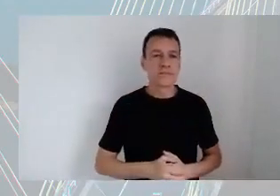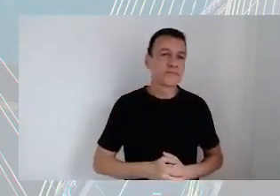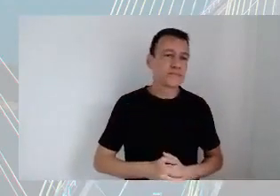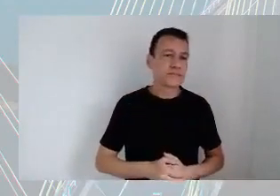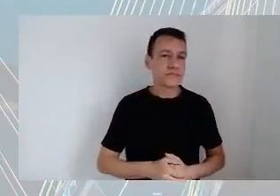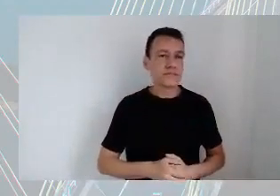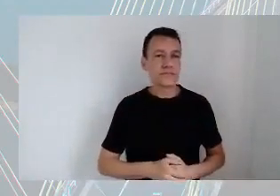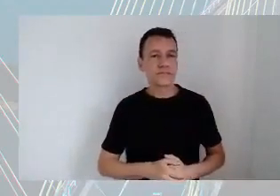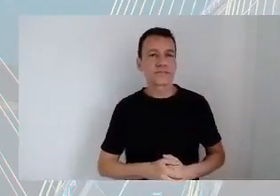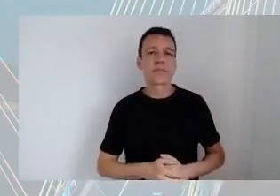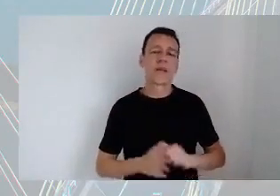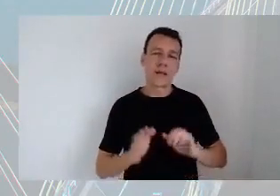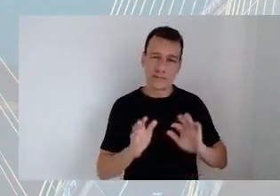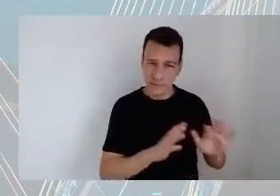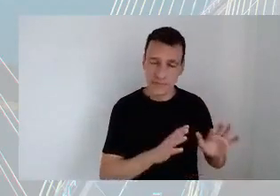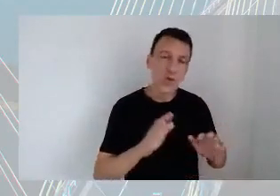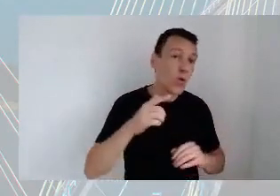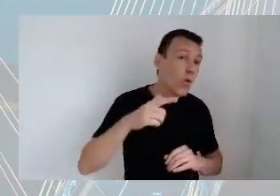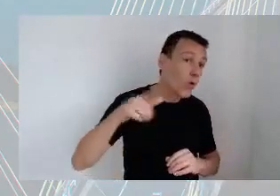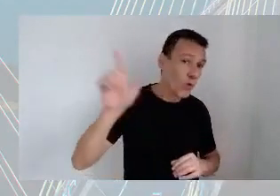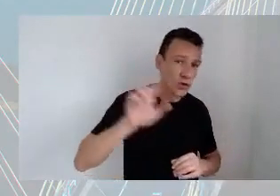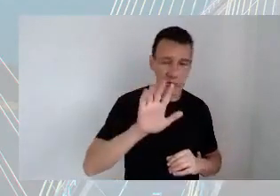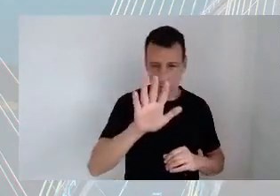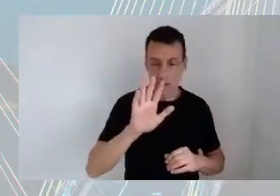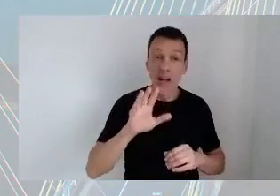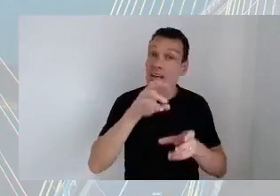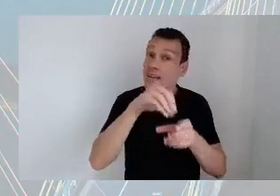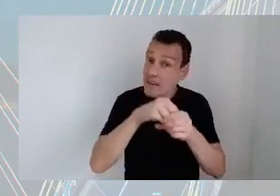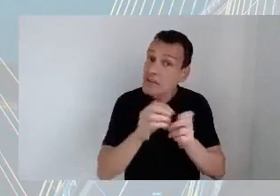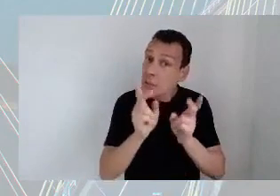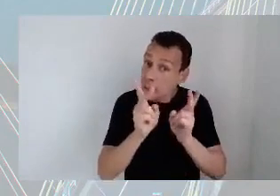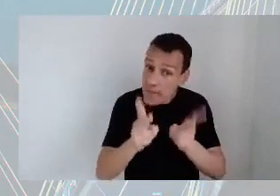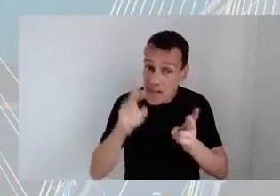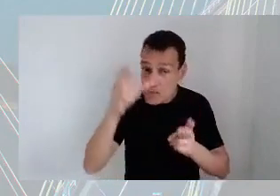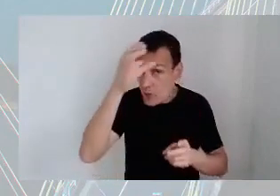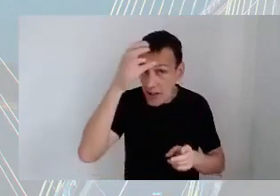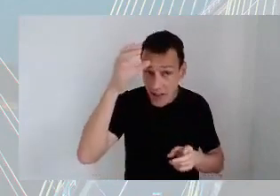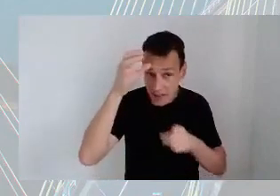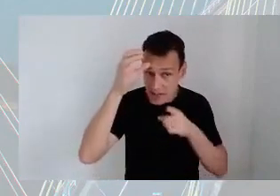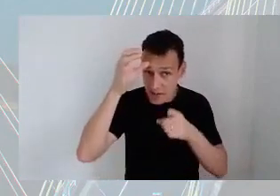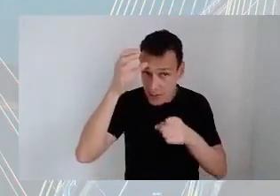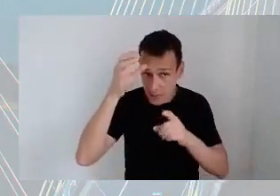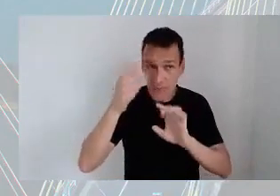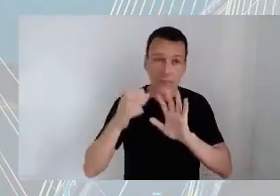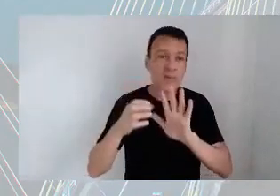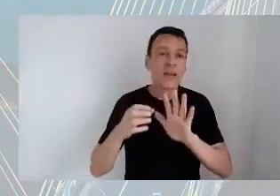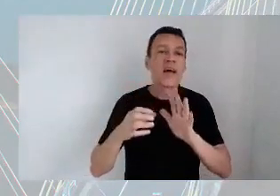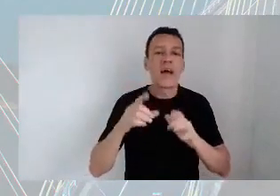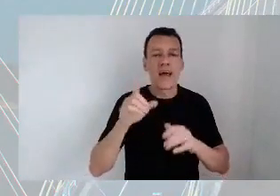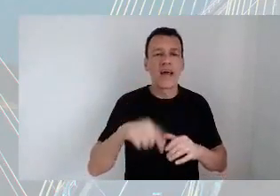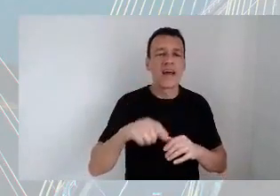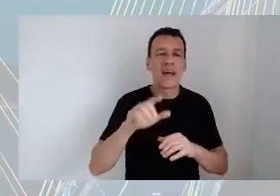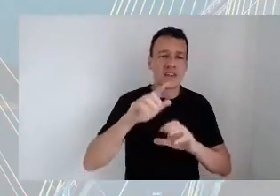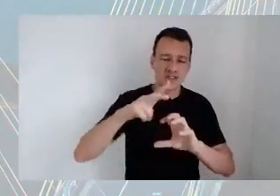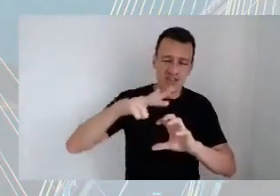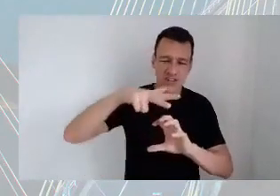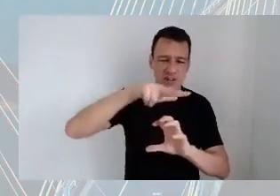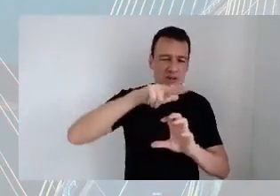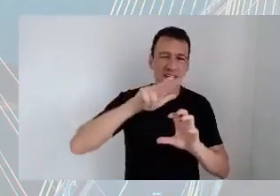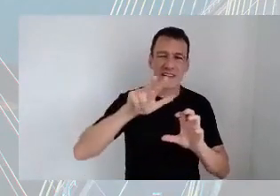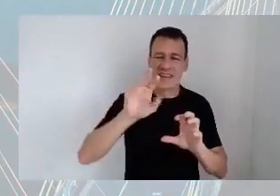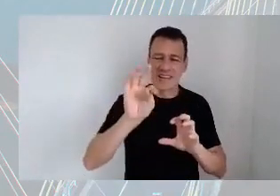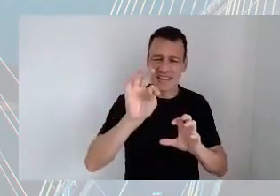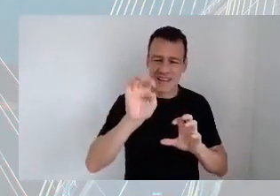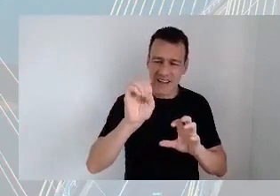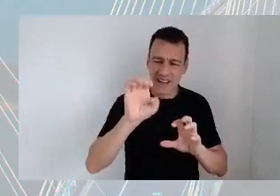foi um hub de dados que a gente construiu para a área de geotecnia, que é uma área bem importante para eles, pela realidade do negócio, né, de acompanhar